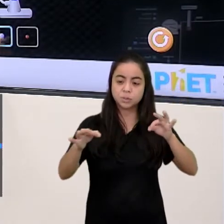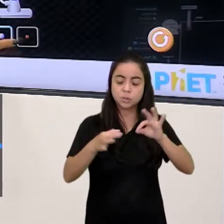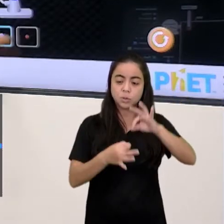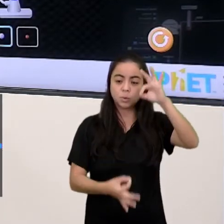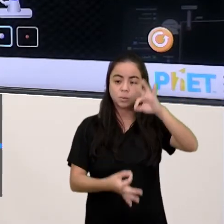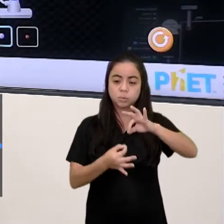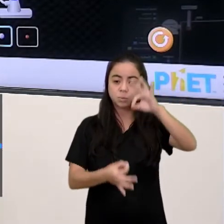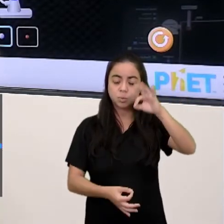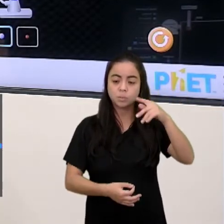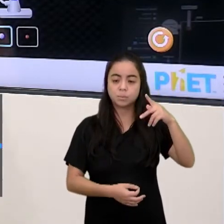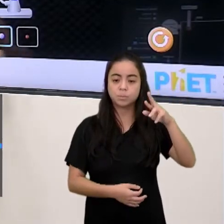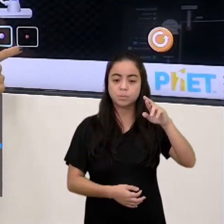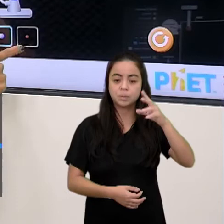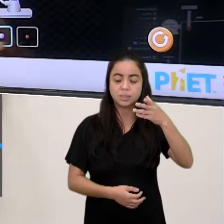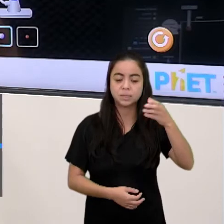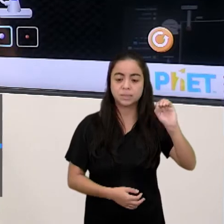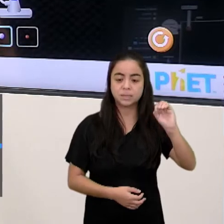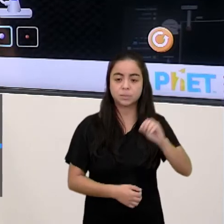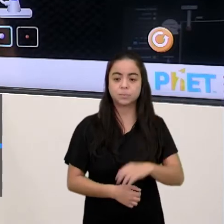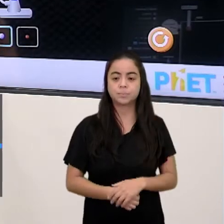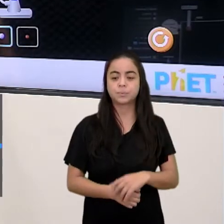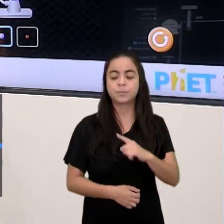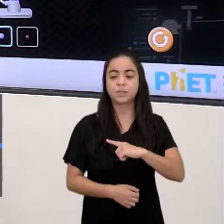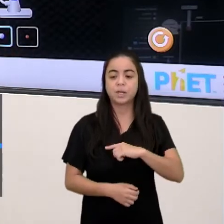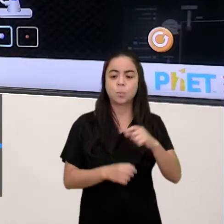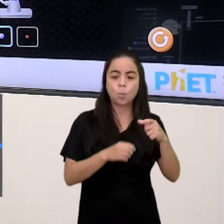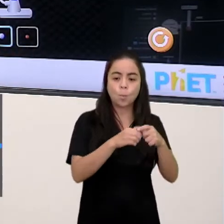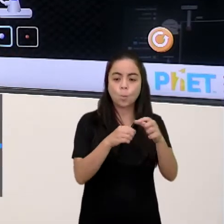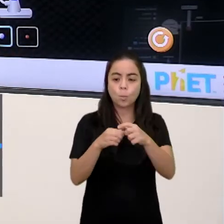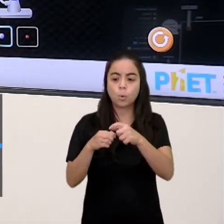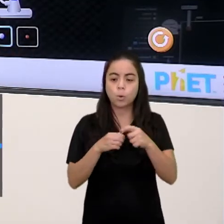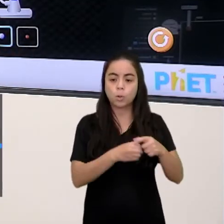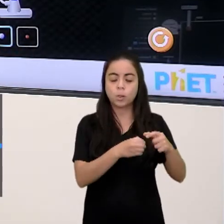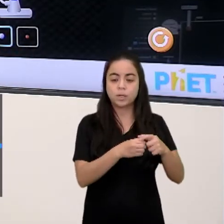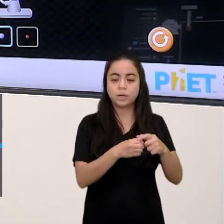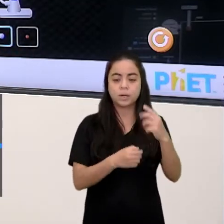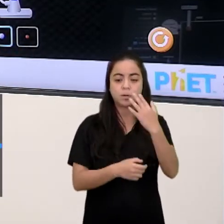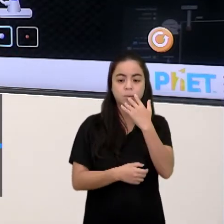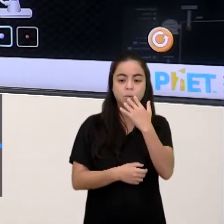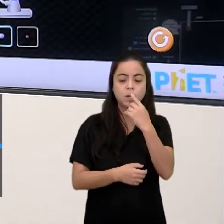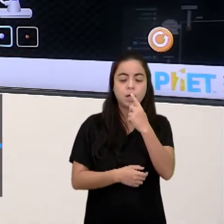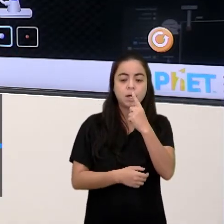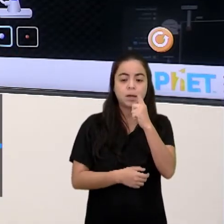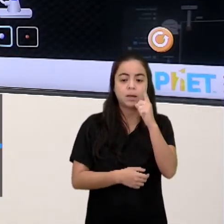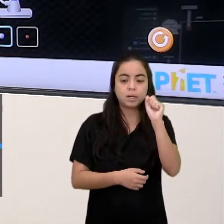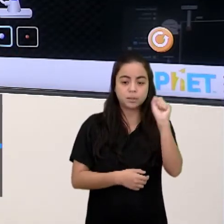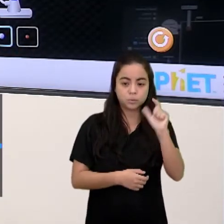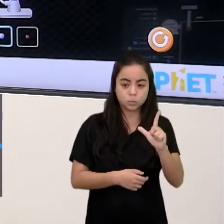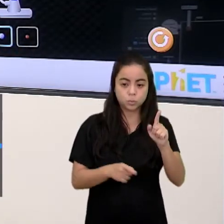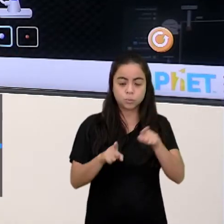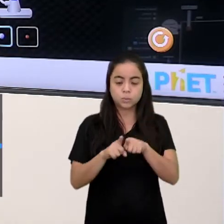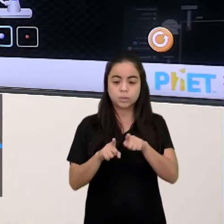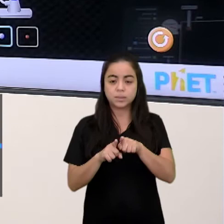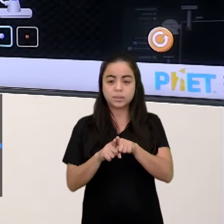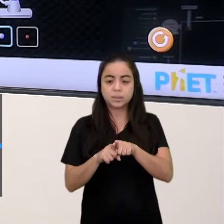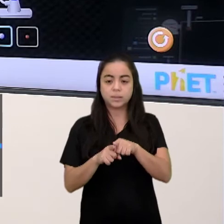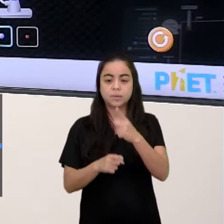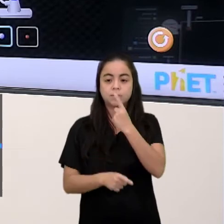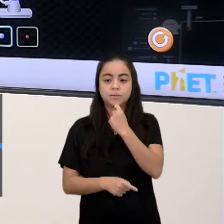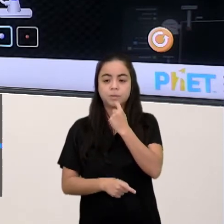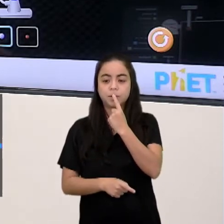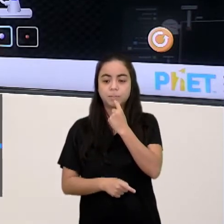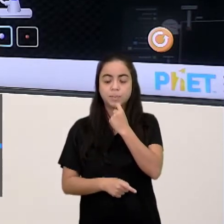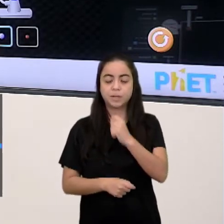bolinhas azuis e bolinhas vermelhas, né? As bolinhas azuis, elas são as mais pesadas, mais difíceis de se